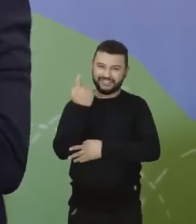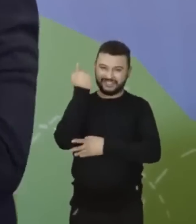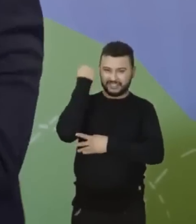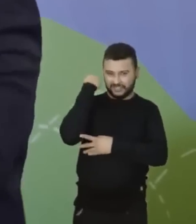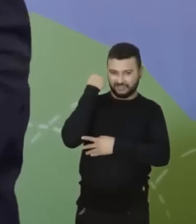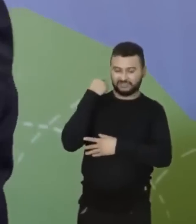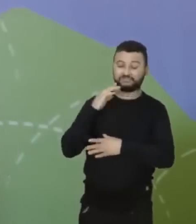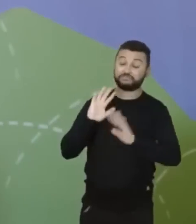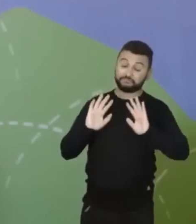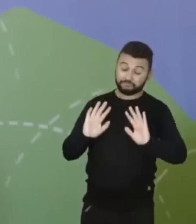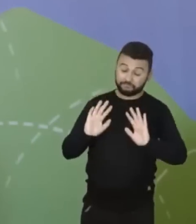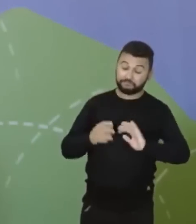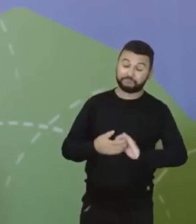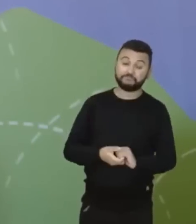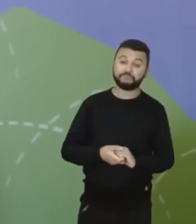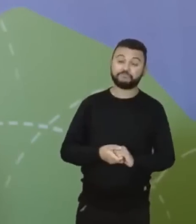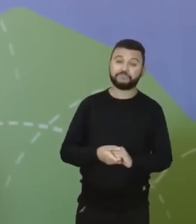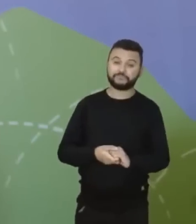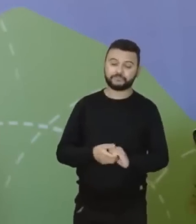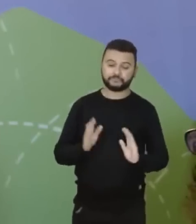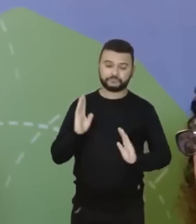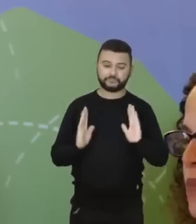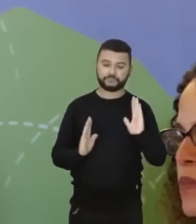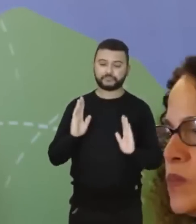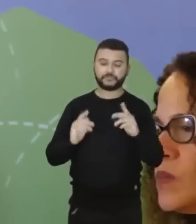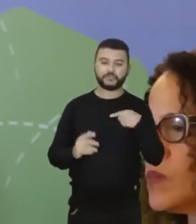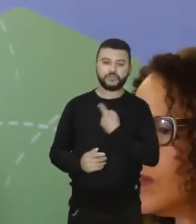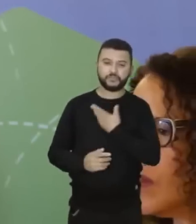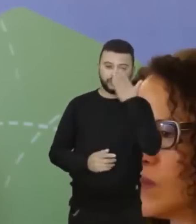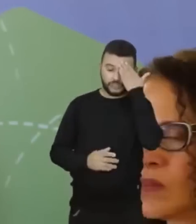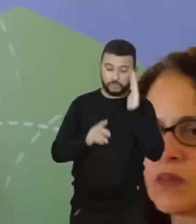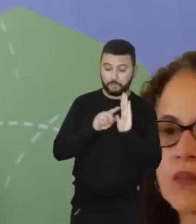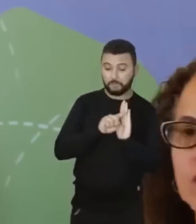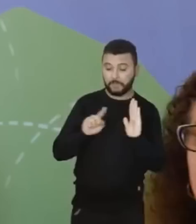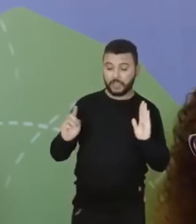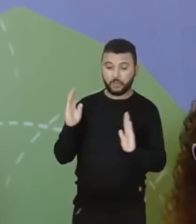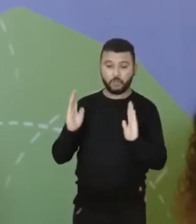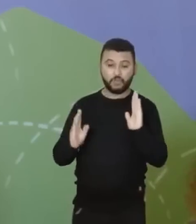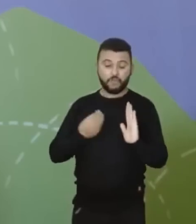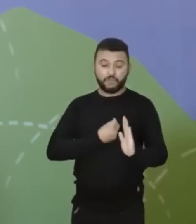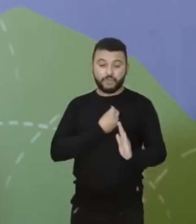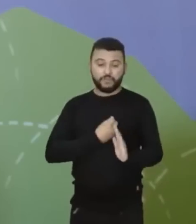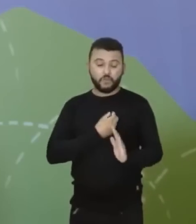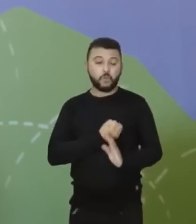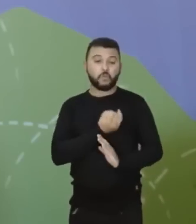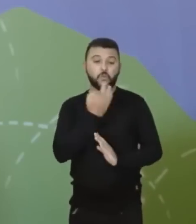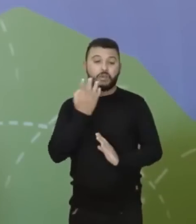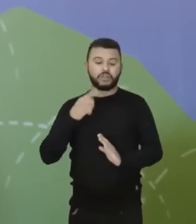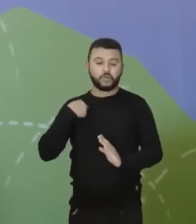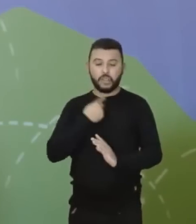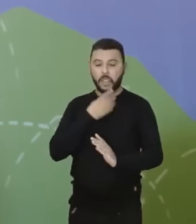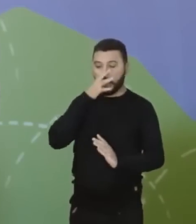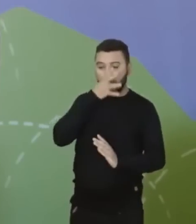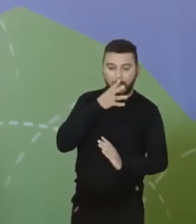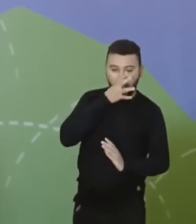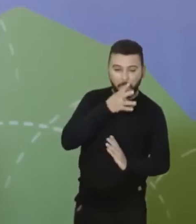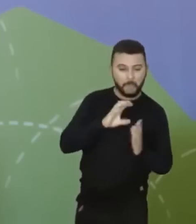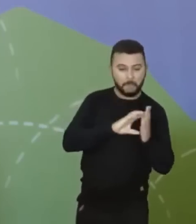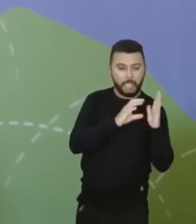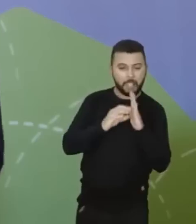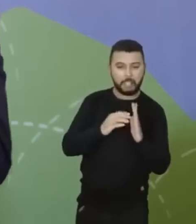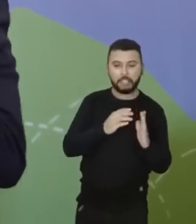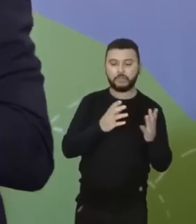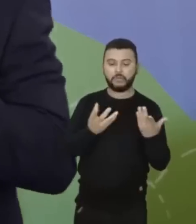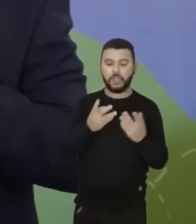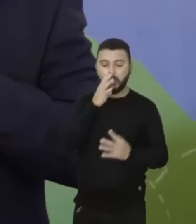vocês sabem quantas vezes nós fomos acusados. Vocês sabem quanta difamação